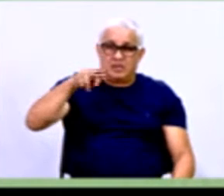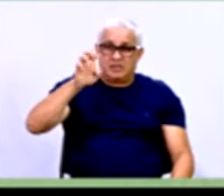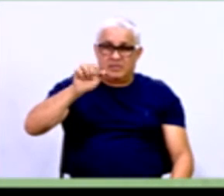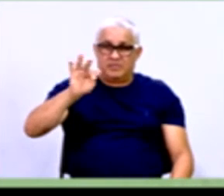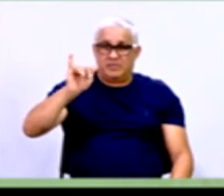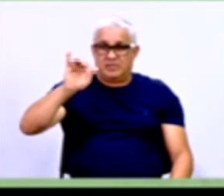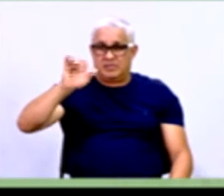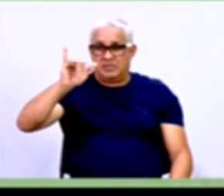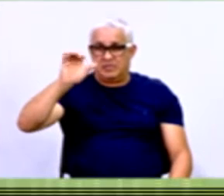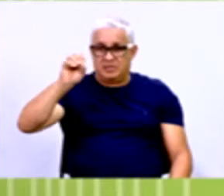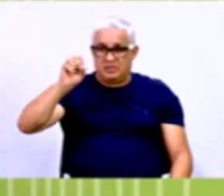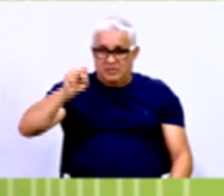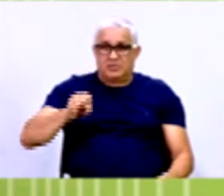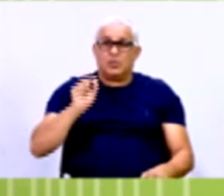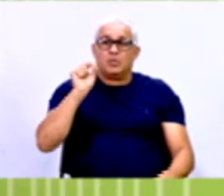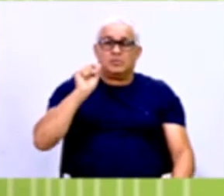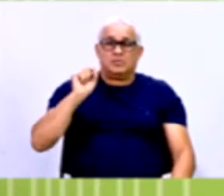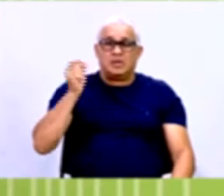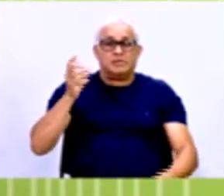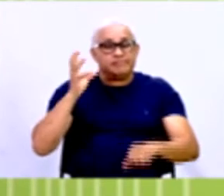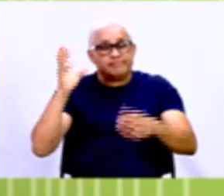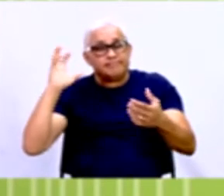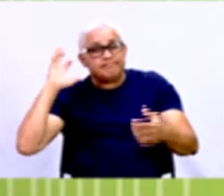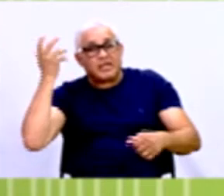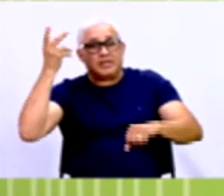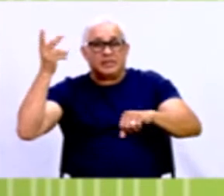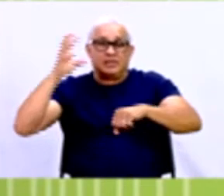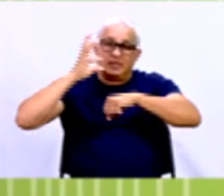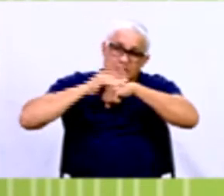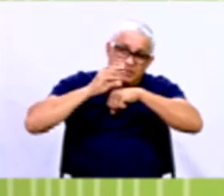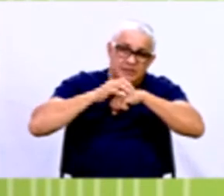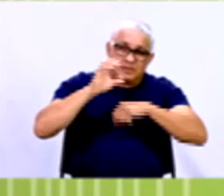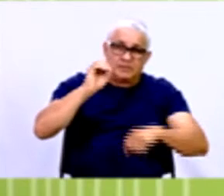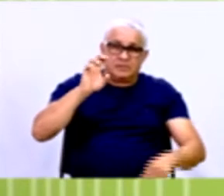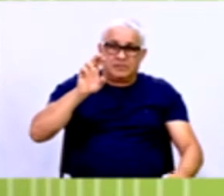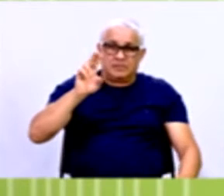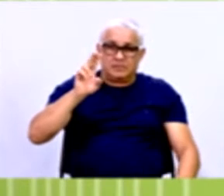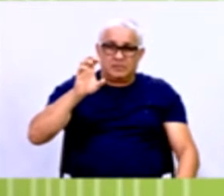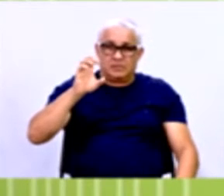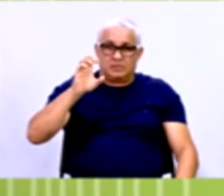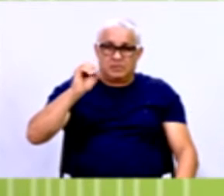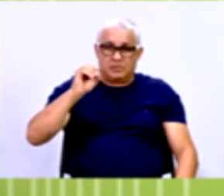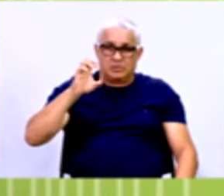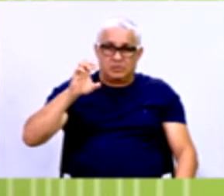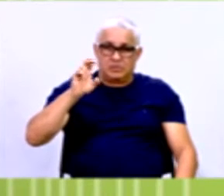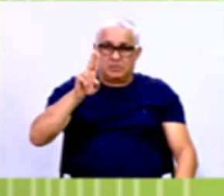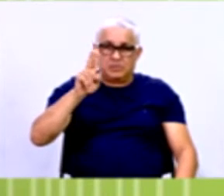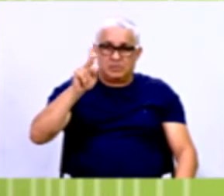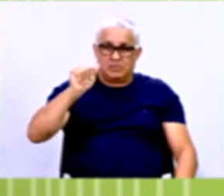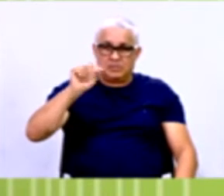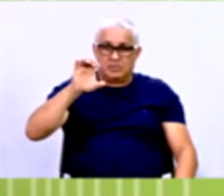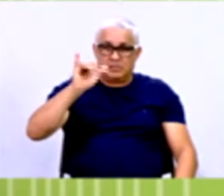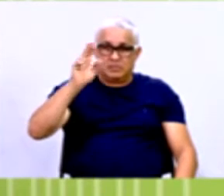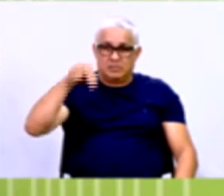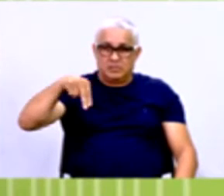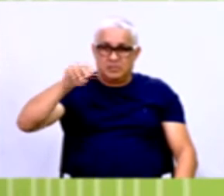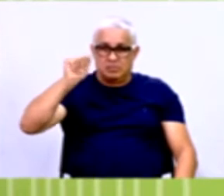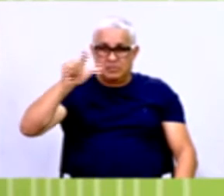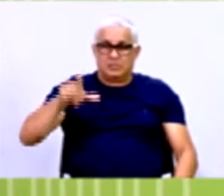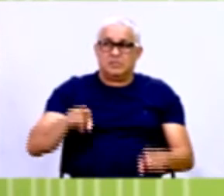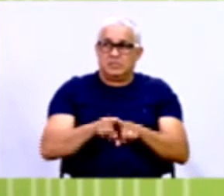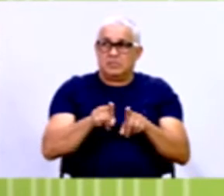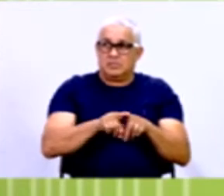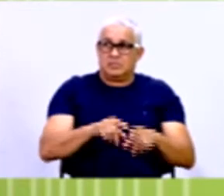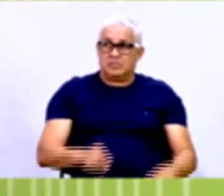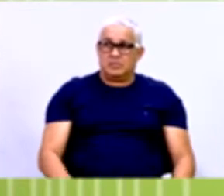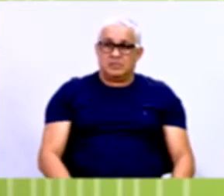dizer ao trabalhador, olha, você sofreu uma doença ocupacional, seja ela profissional ou de trabalho, estabeleceu-se um nexo que